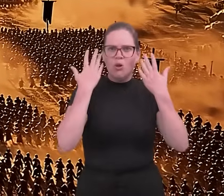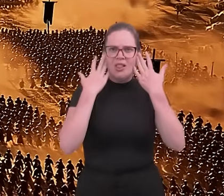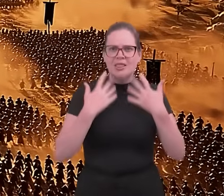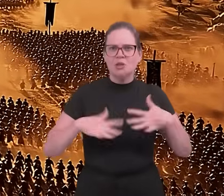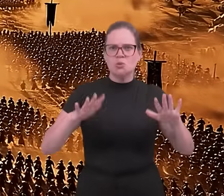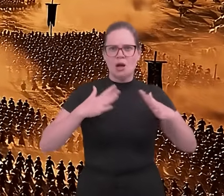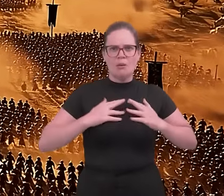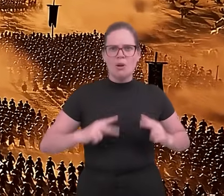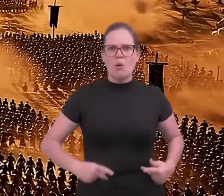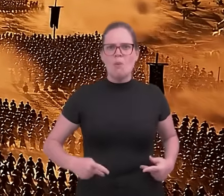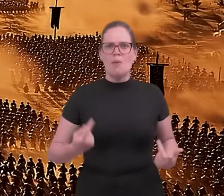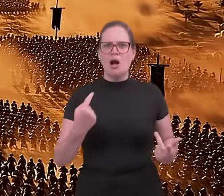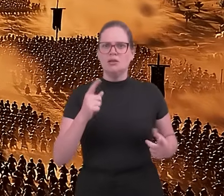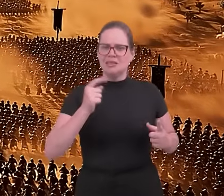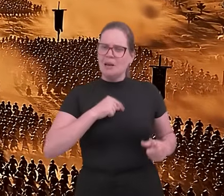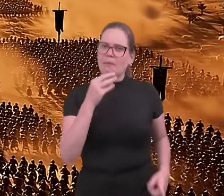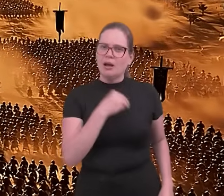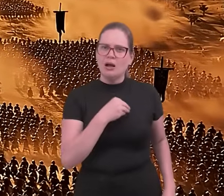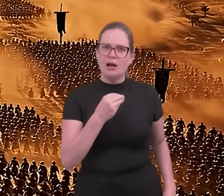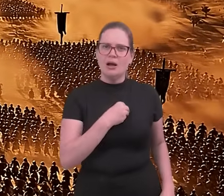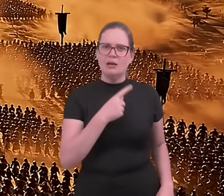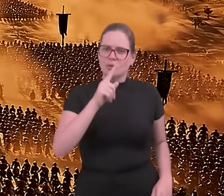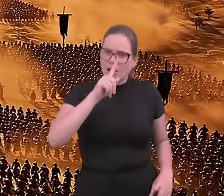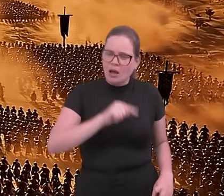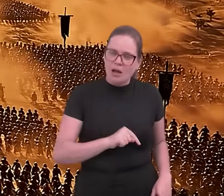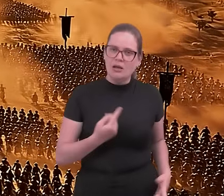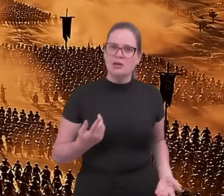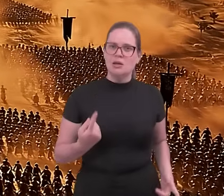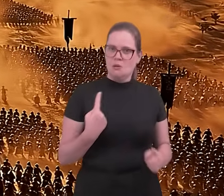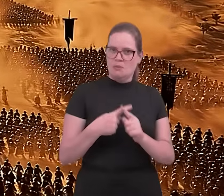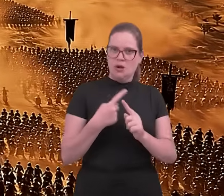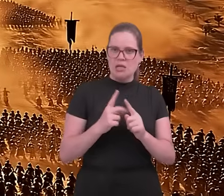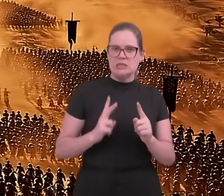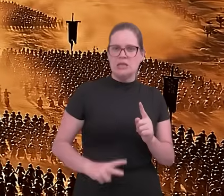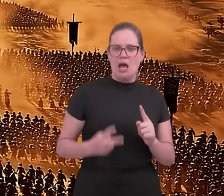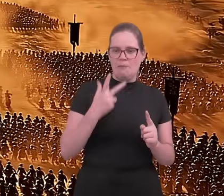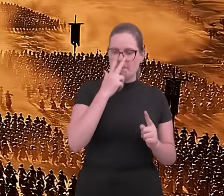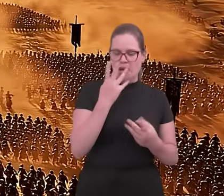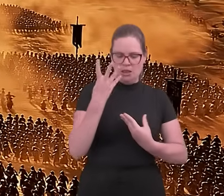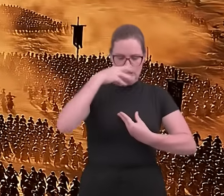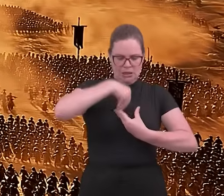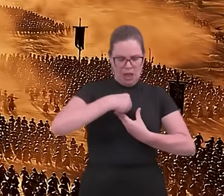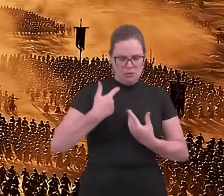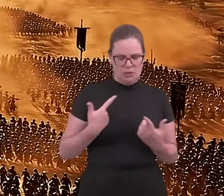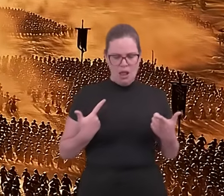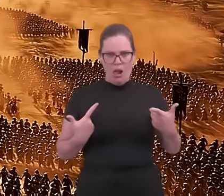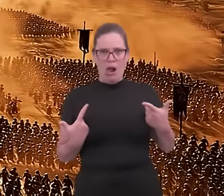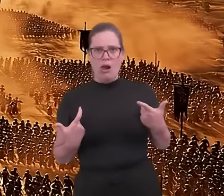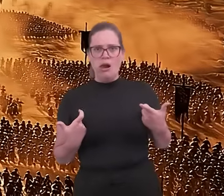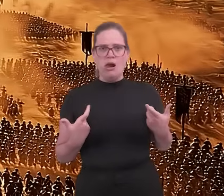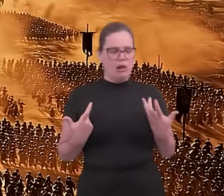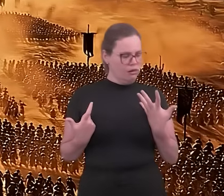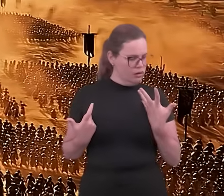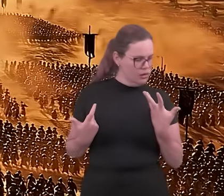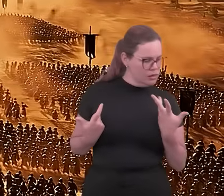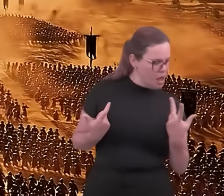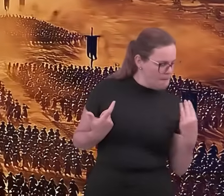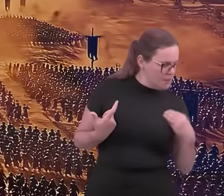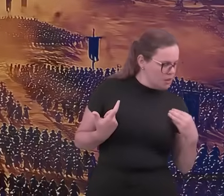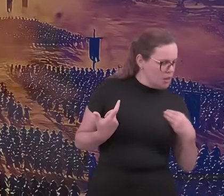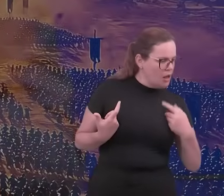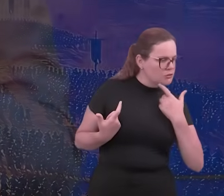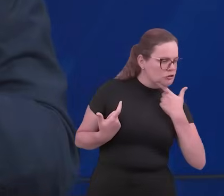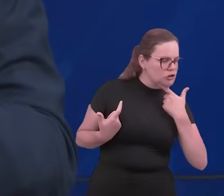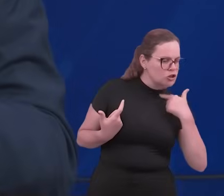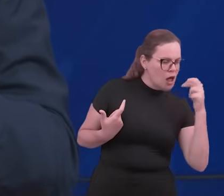natureza humana pecaminosa, que se impõem e tentam impedir a caminhada